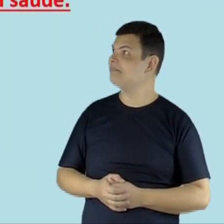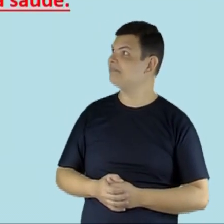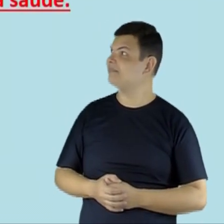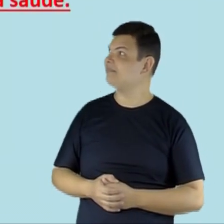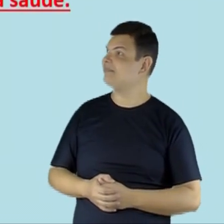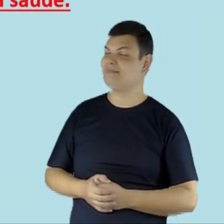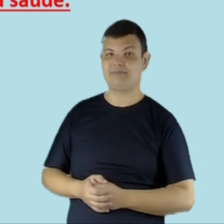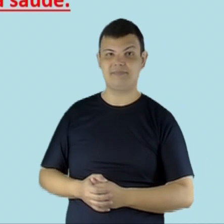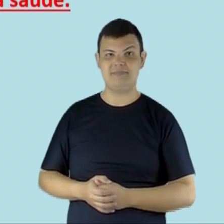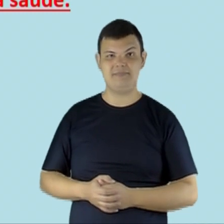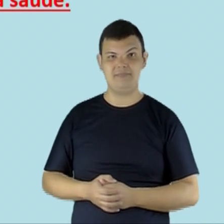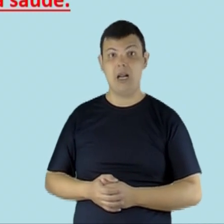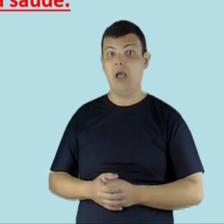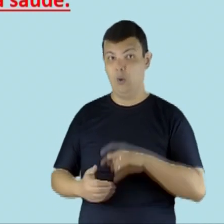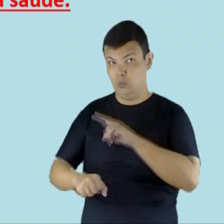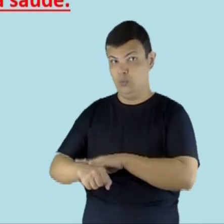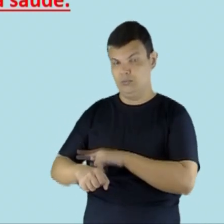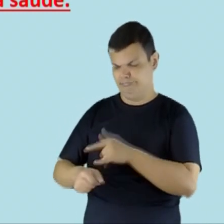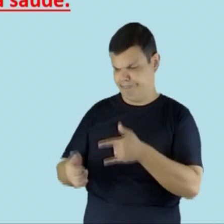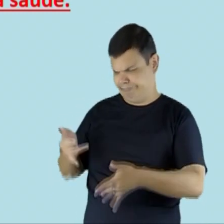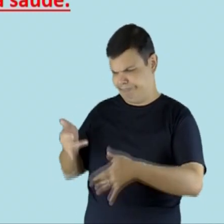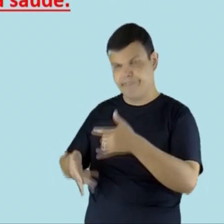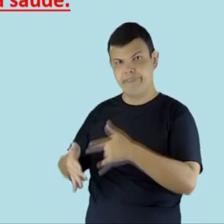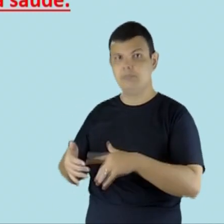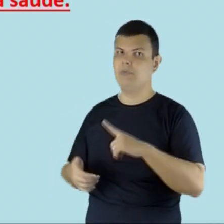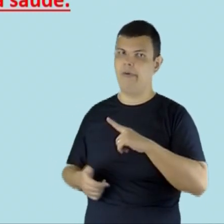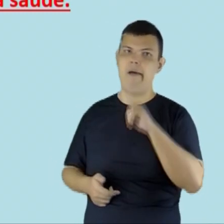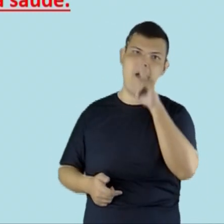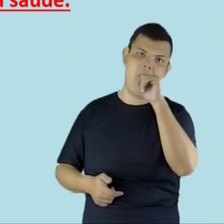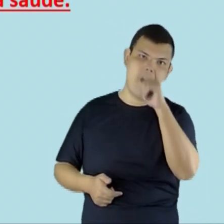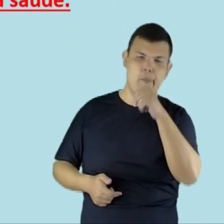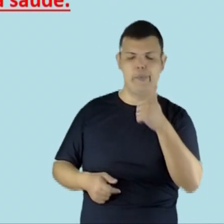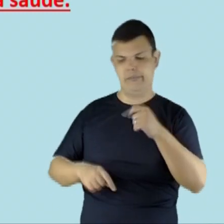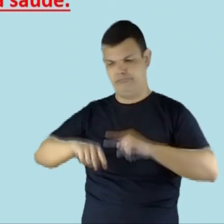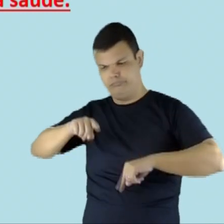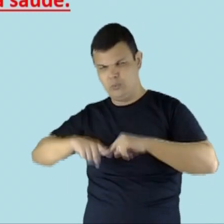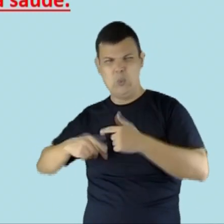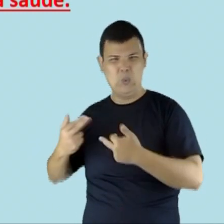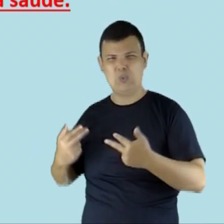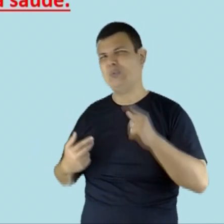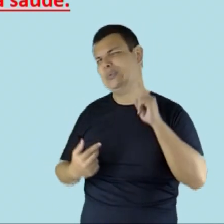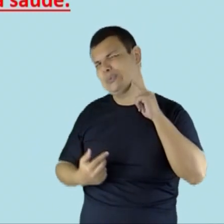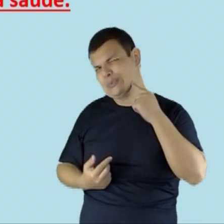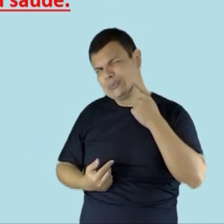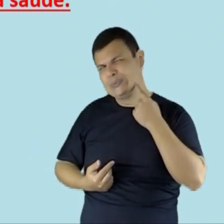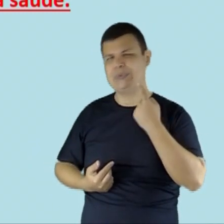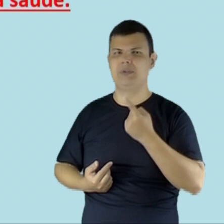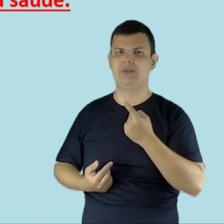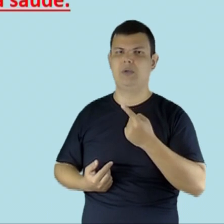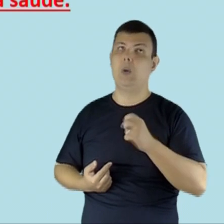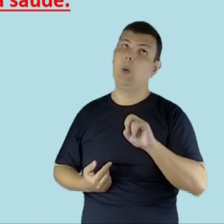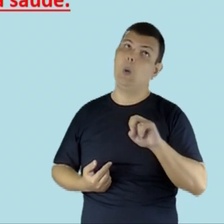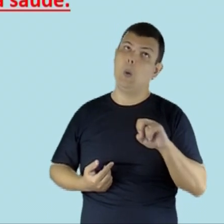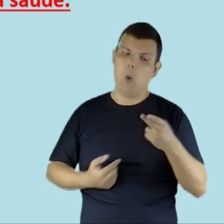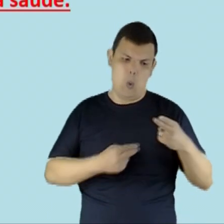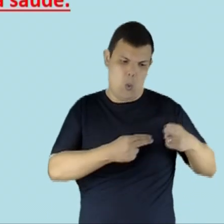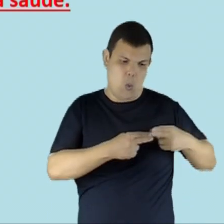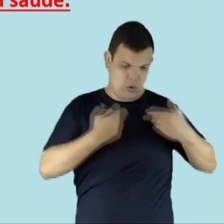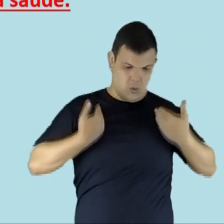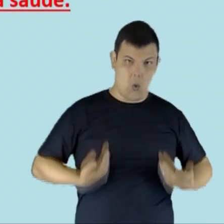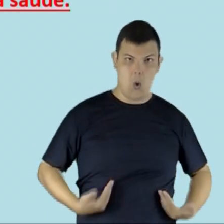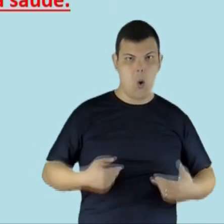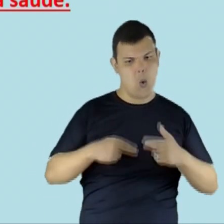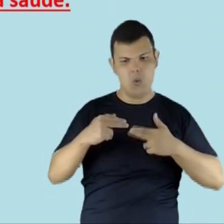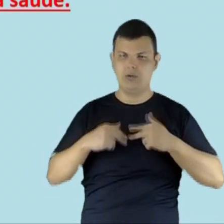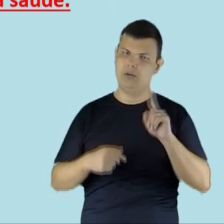Olha só, a urina é composta de água e substâncias tóxicas, ou que não são mais necessárias ao nosso